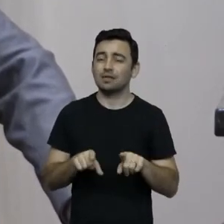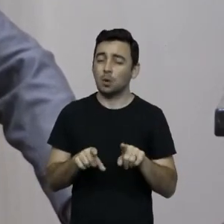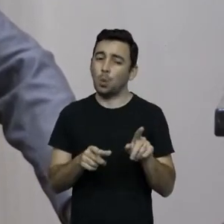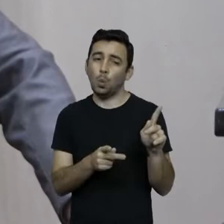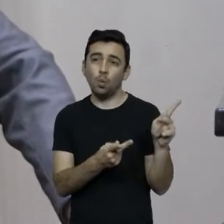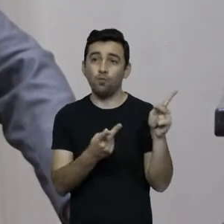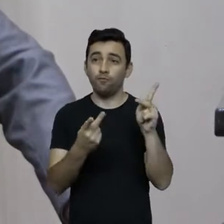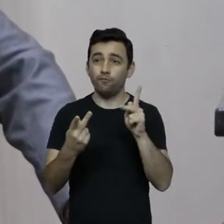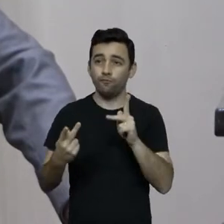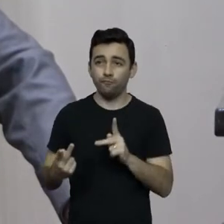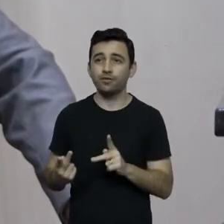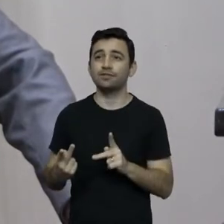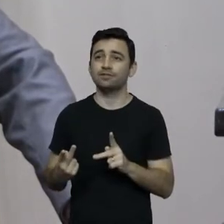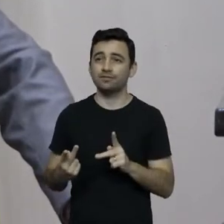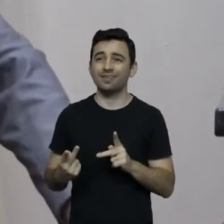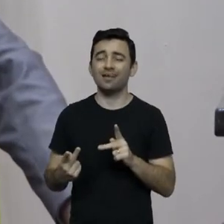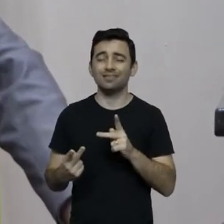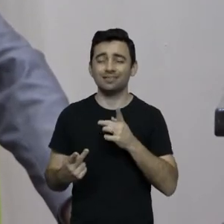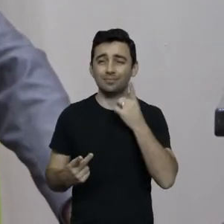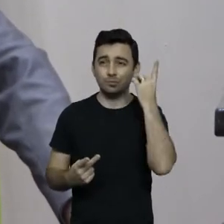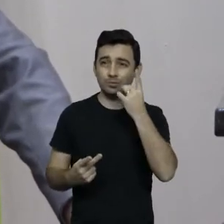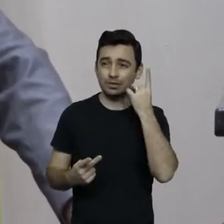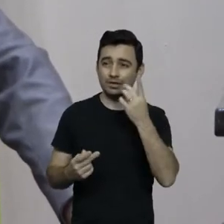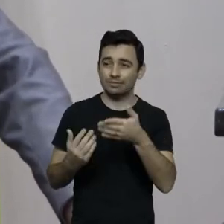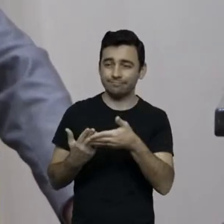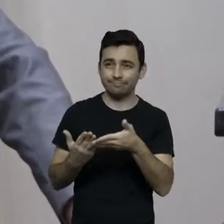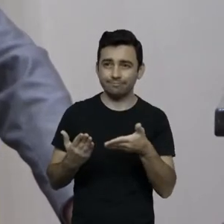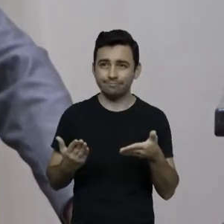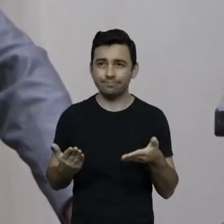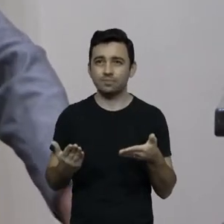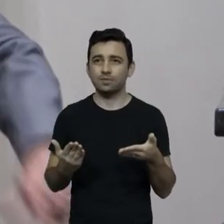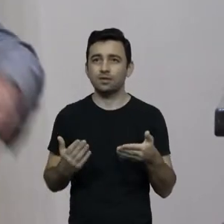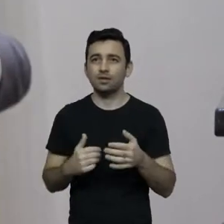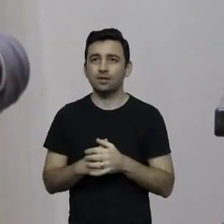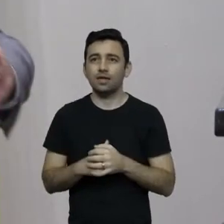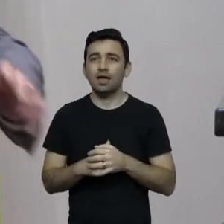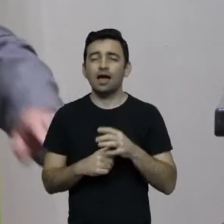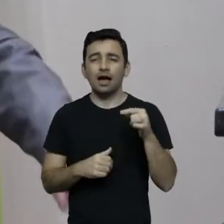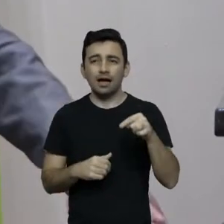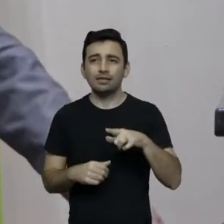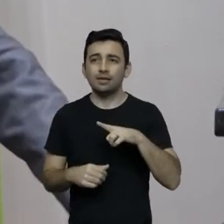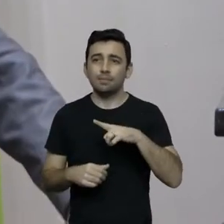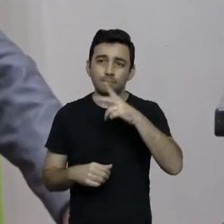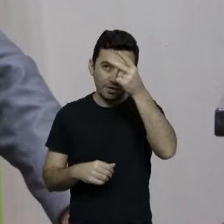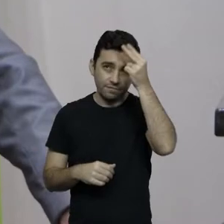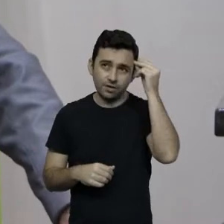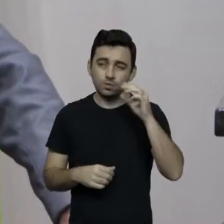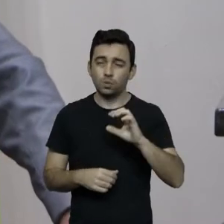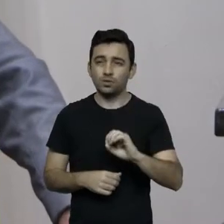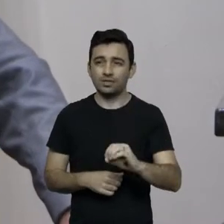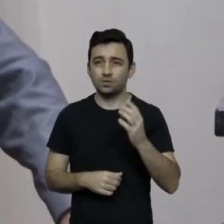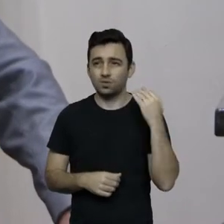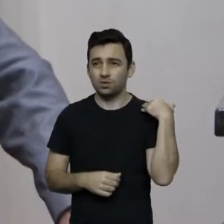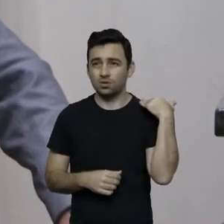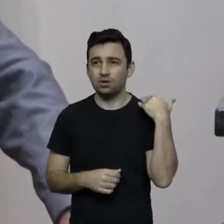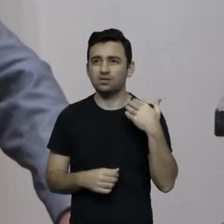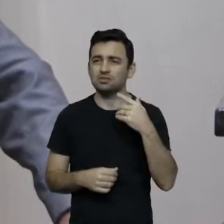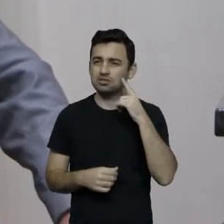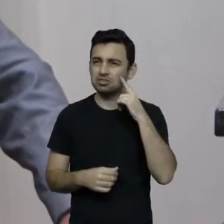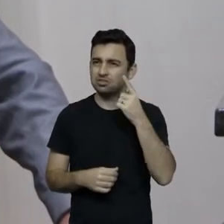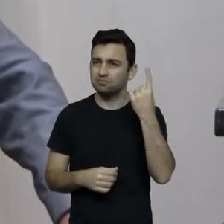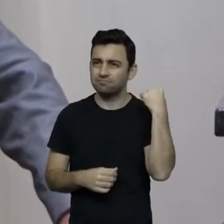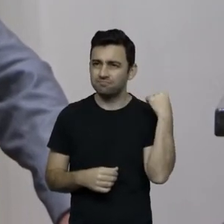convite Aos aos Deputados que por aqui passou o prefeito de Otacílio Costa poucos